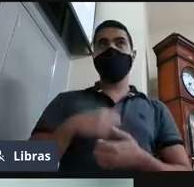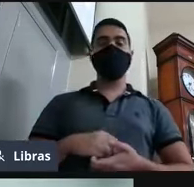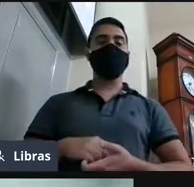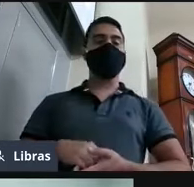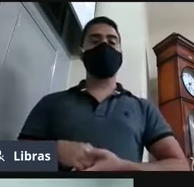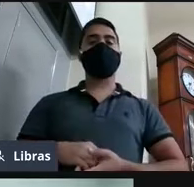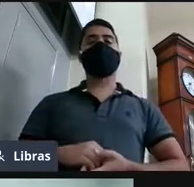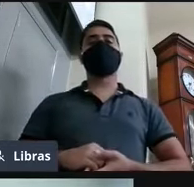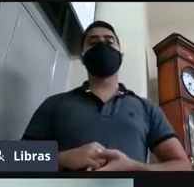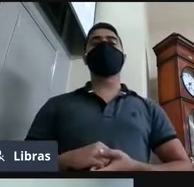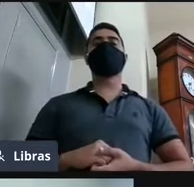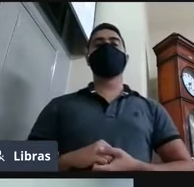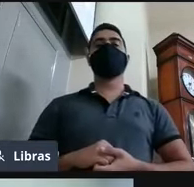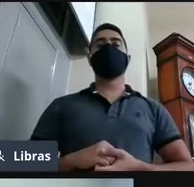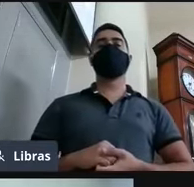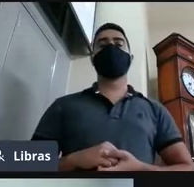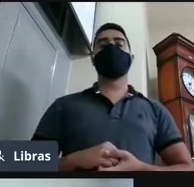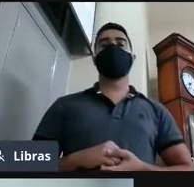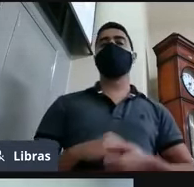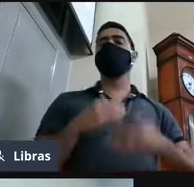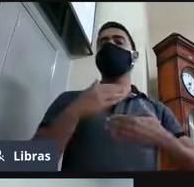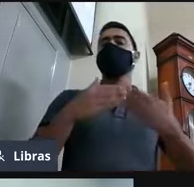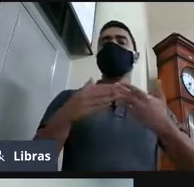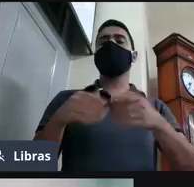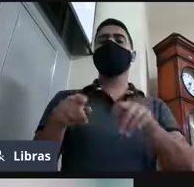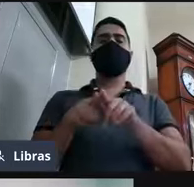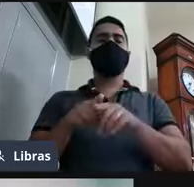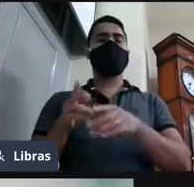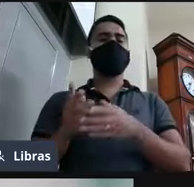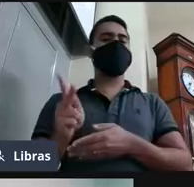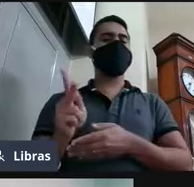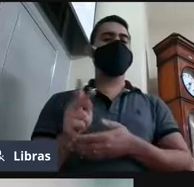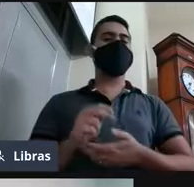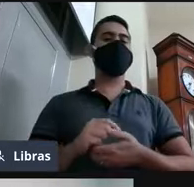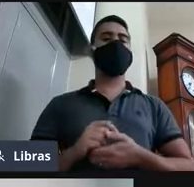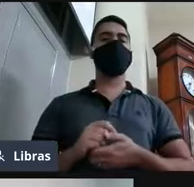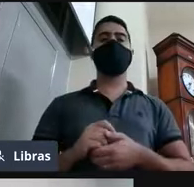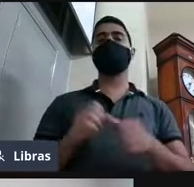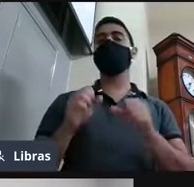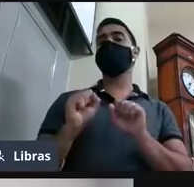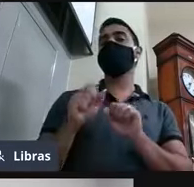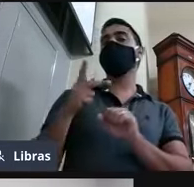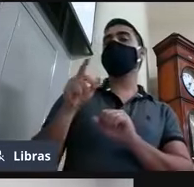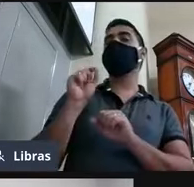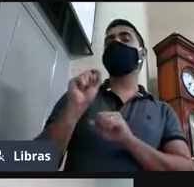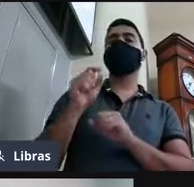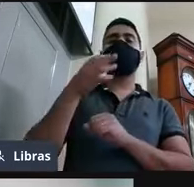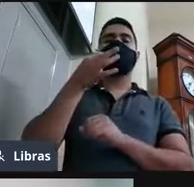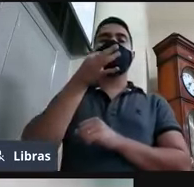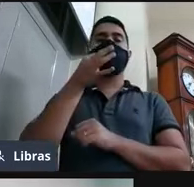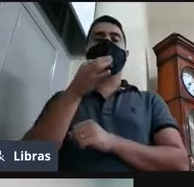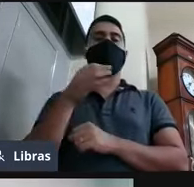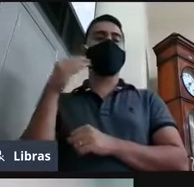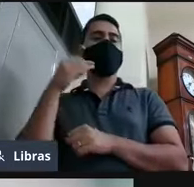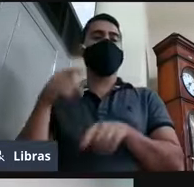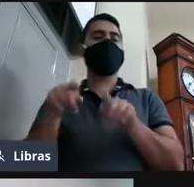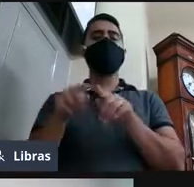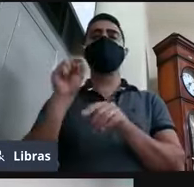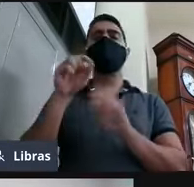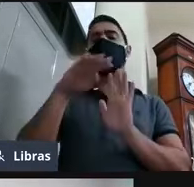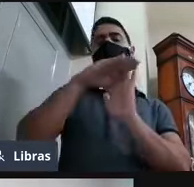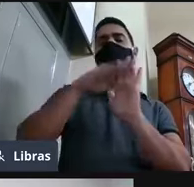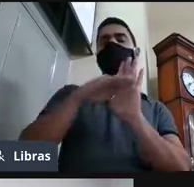A remessa do presente processo para as instâncias instrutivas em prosseguimento, para que se manifeste sobre a emissão de parecer prévio sobre a presente